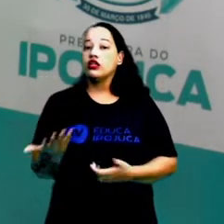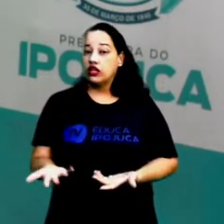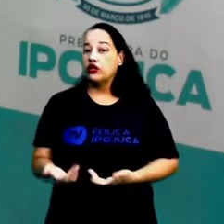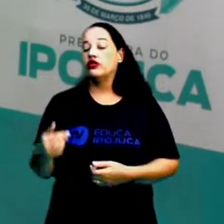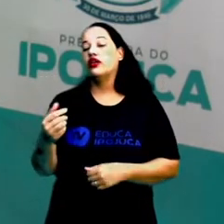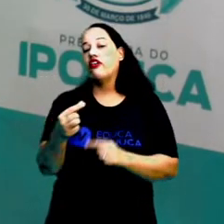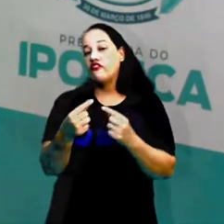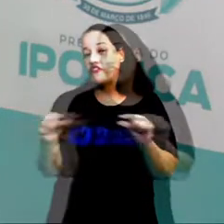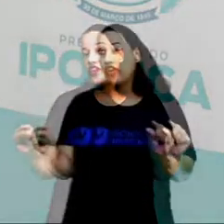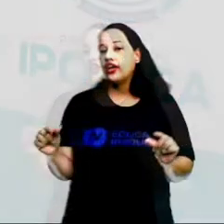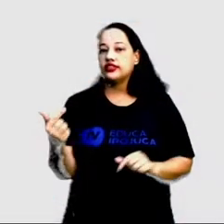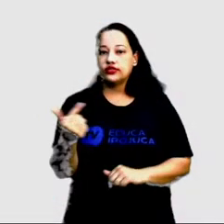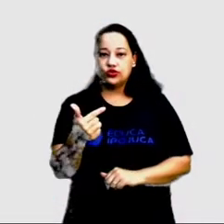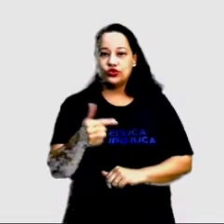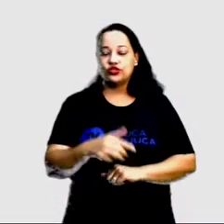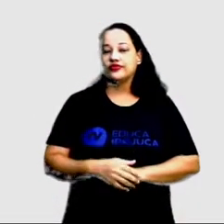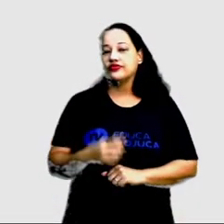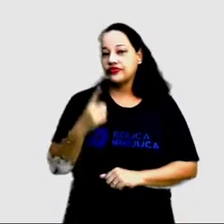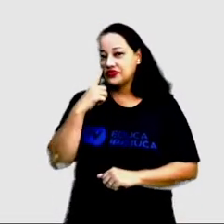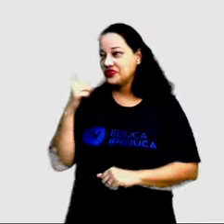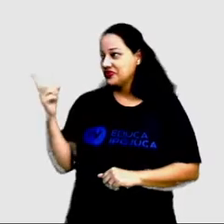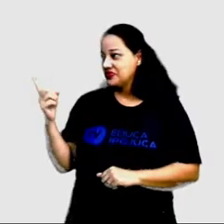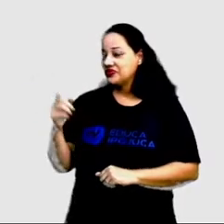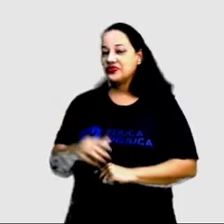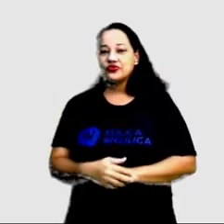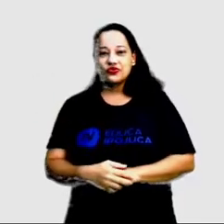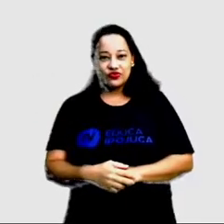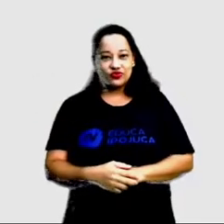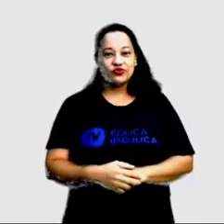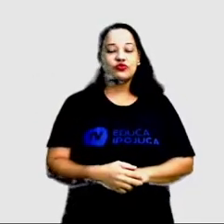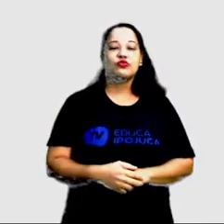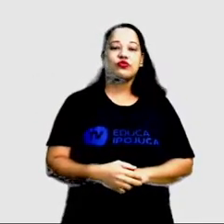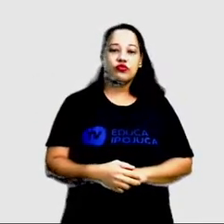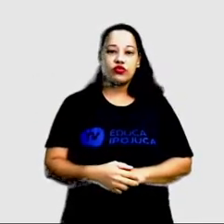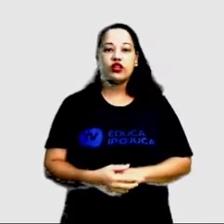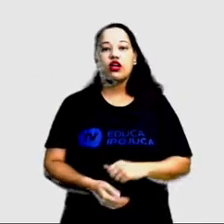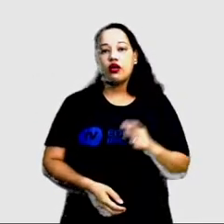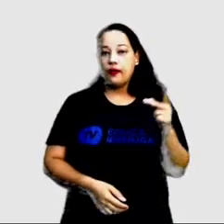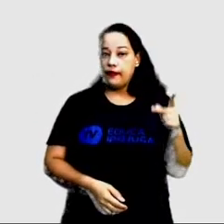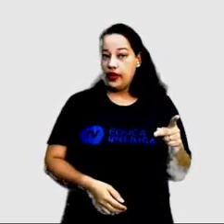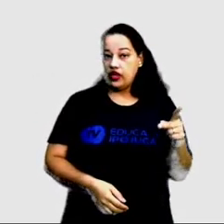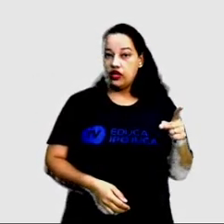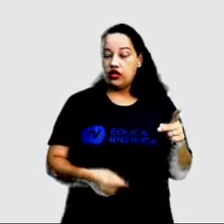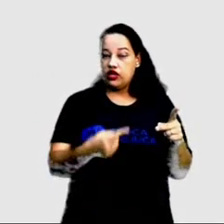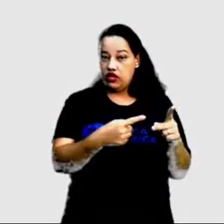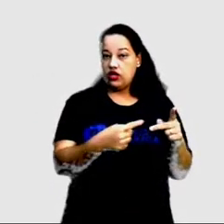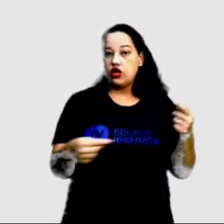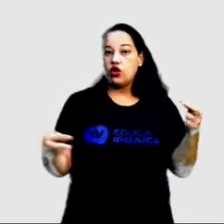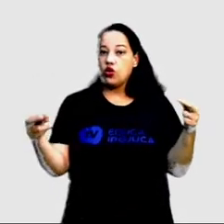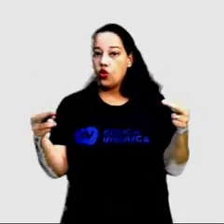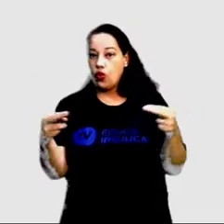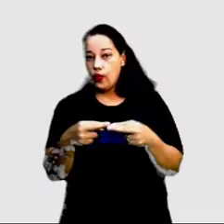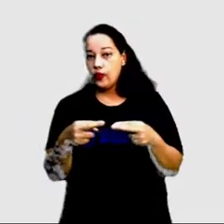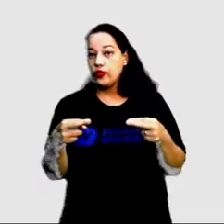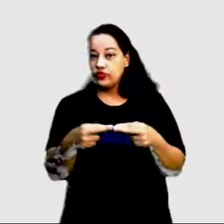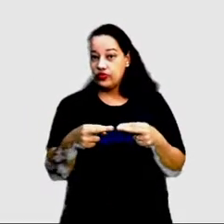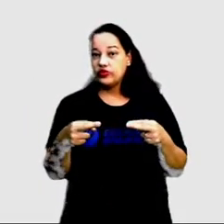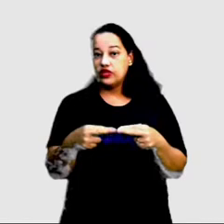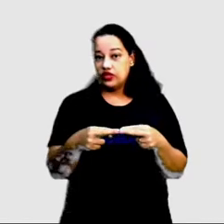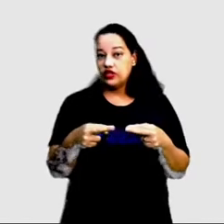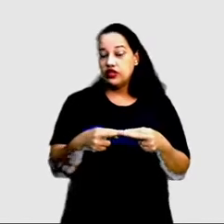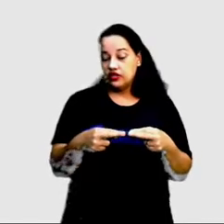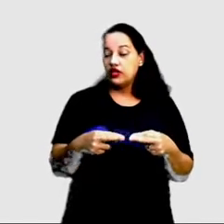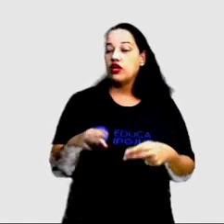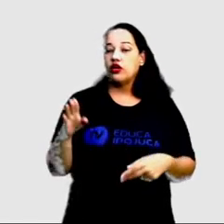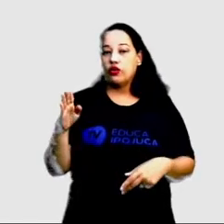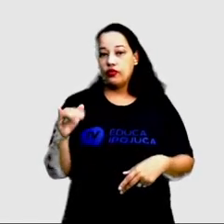aqui. The pig is big. Veja que o pig está rimando com a palavra big,